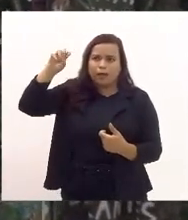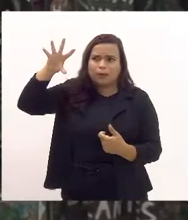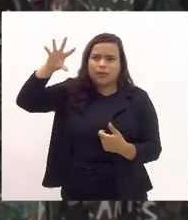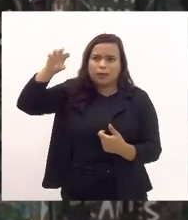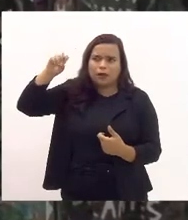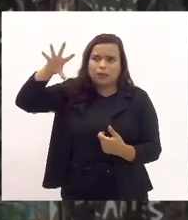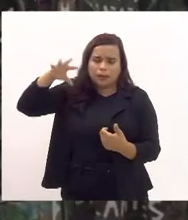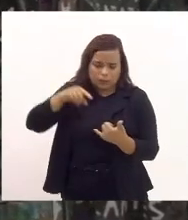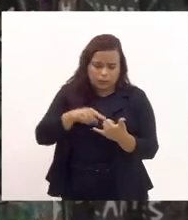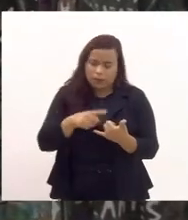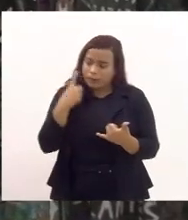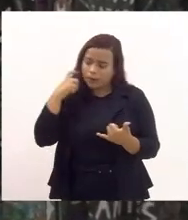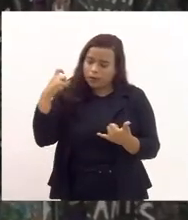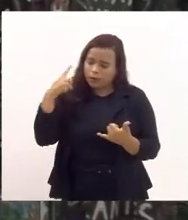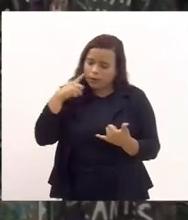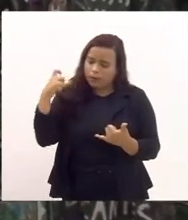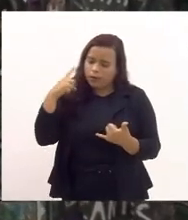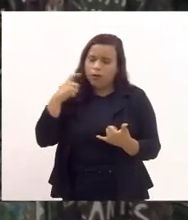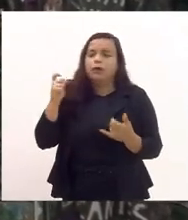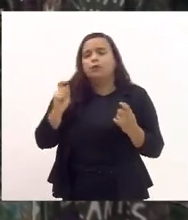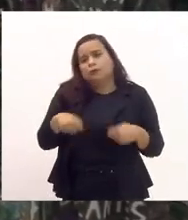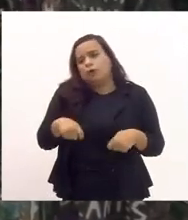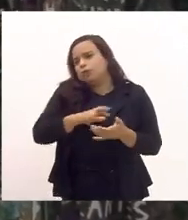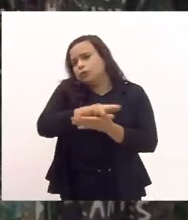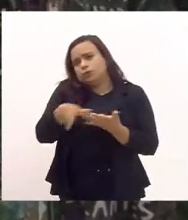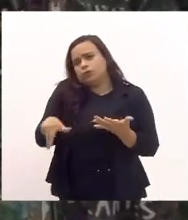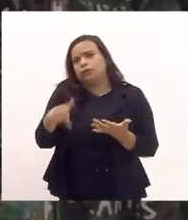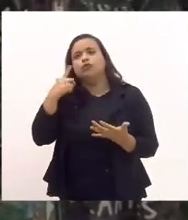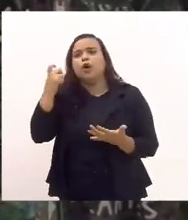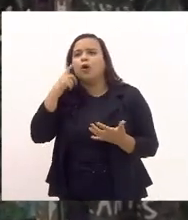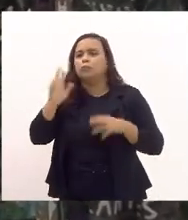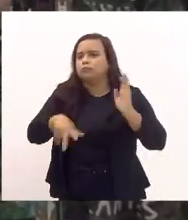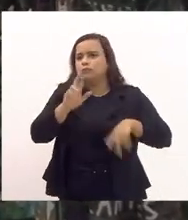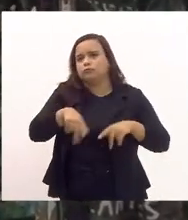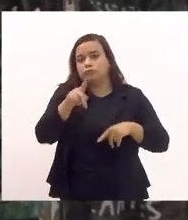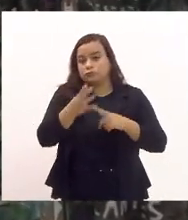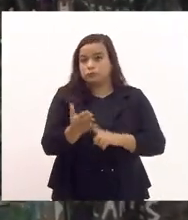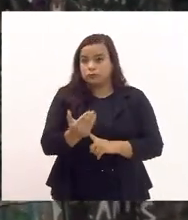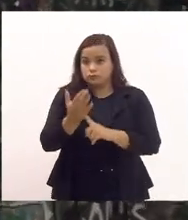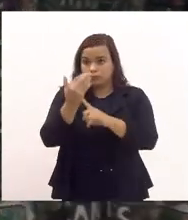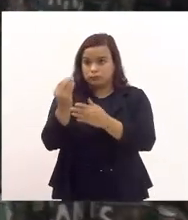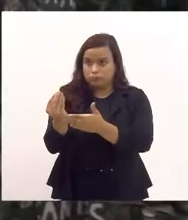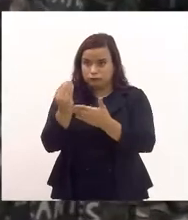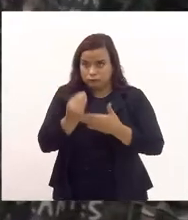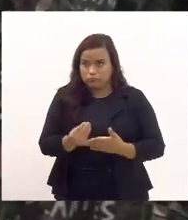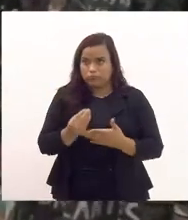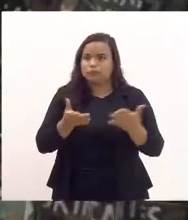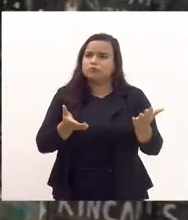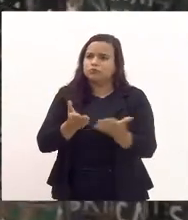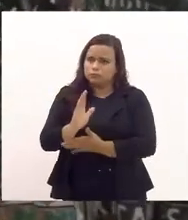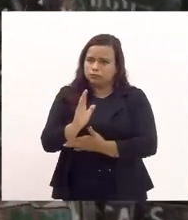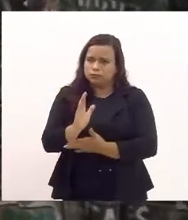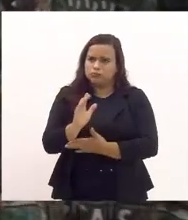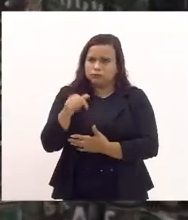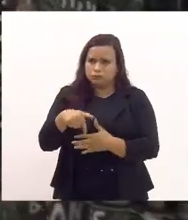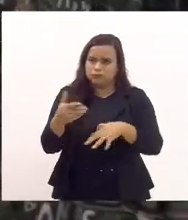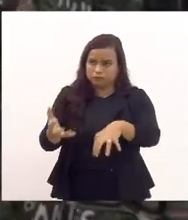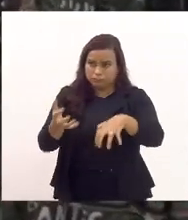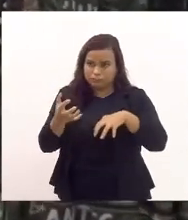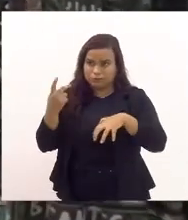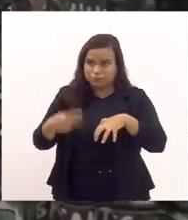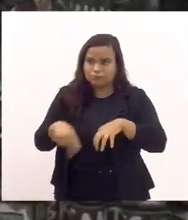entre outros então é com é e logia que nós estamos aqui nesse momento aprovando pelo